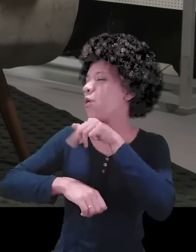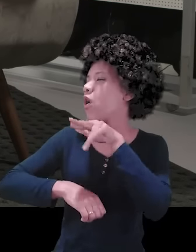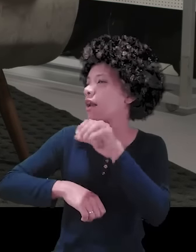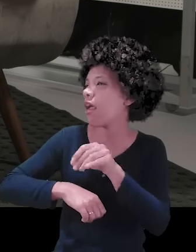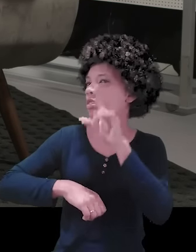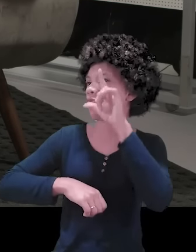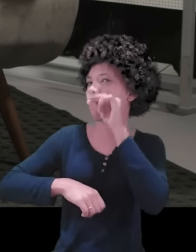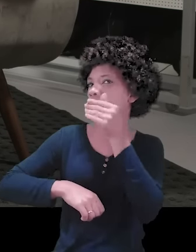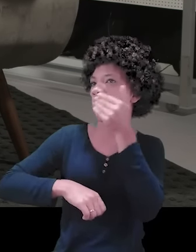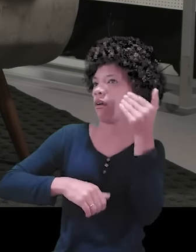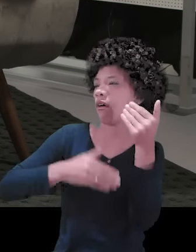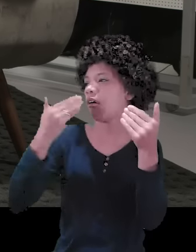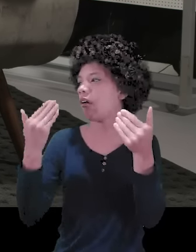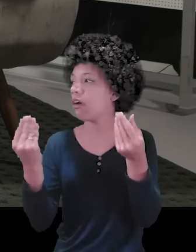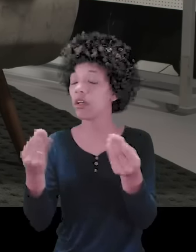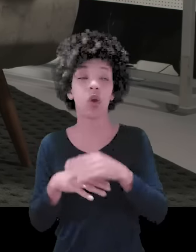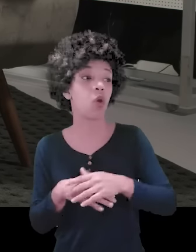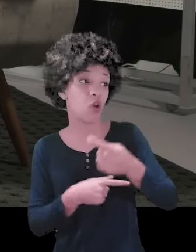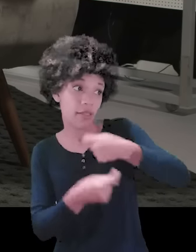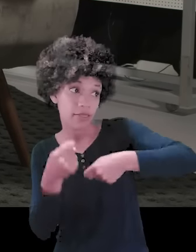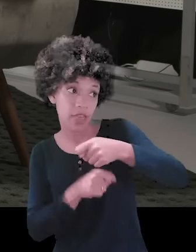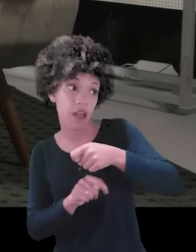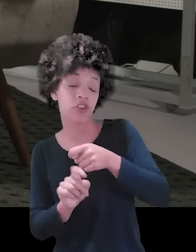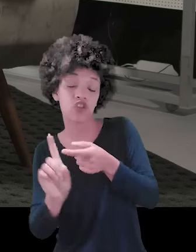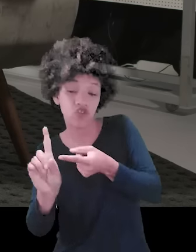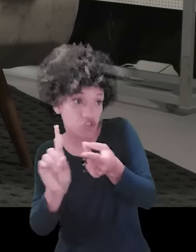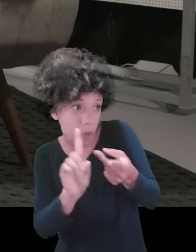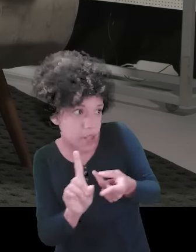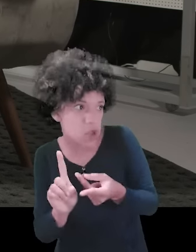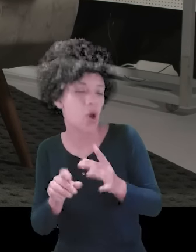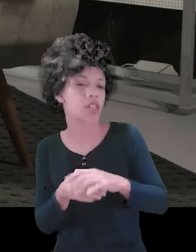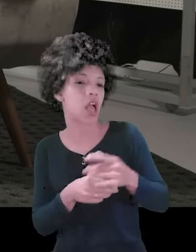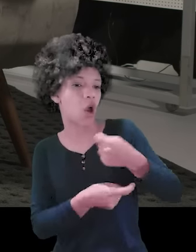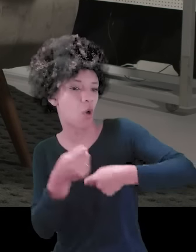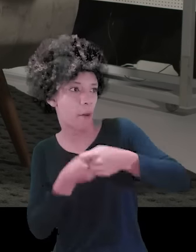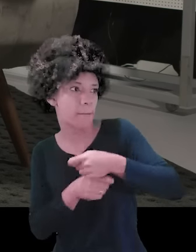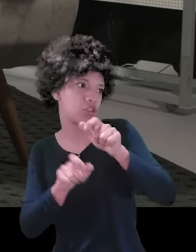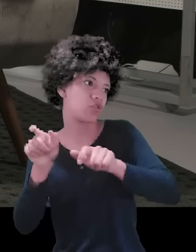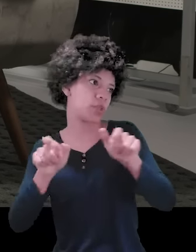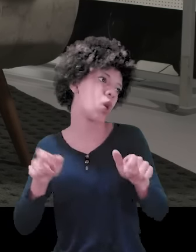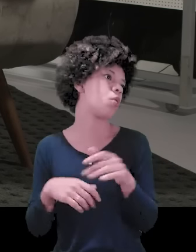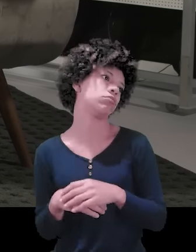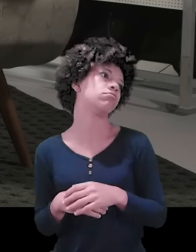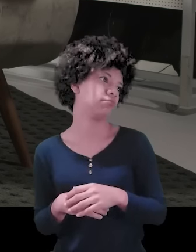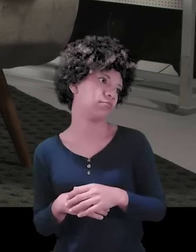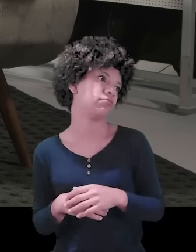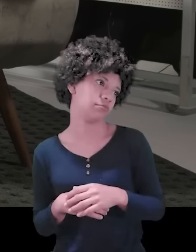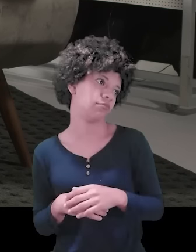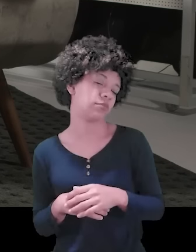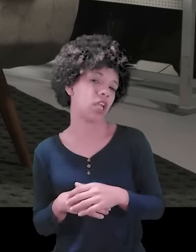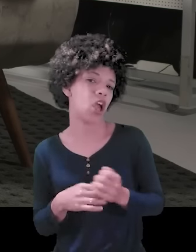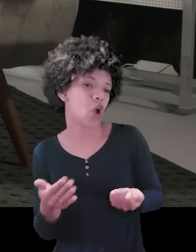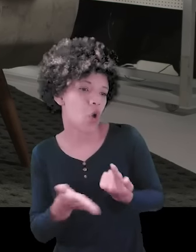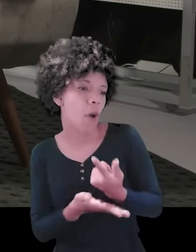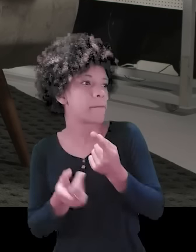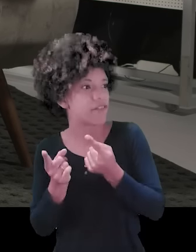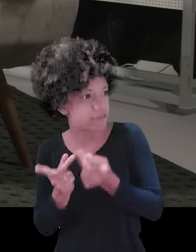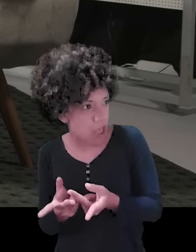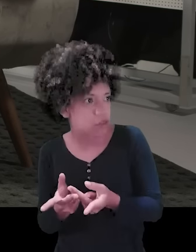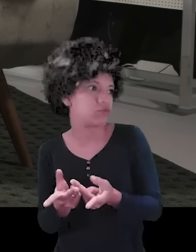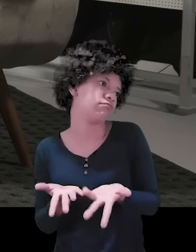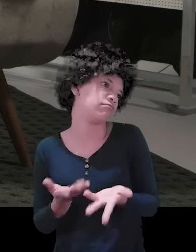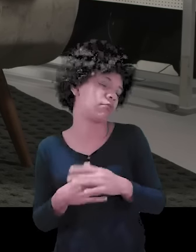nariz mais para cá quando a gente fala de tráfico de pessoas gente fala isso é um comércio de gente conversa gente a gente compra vende